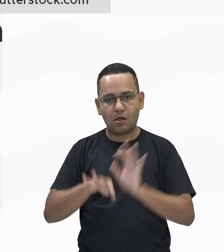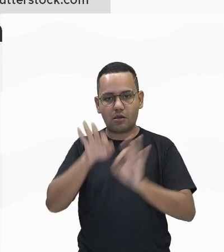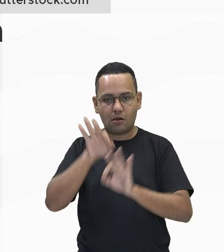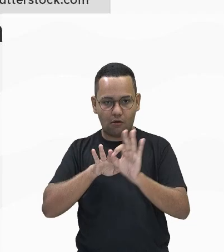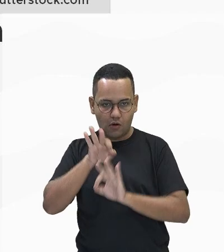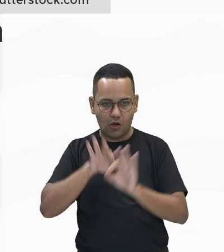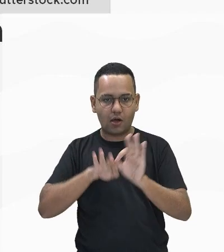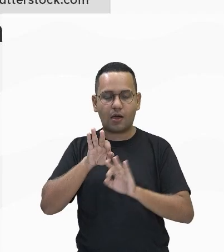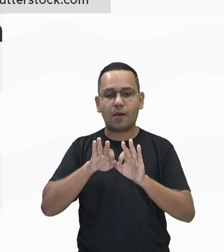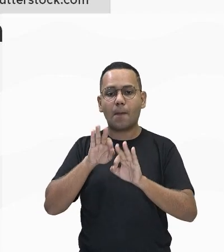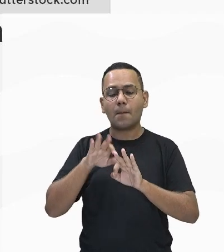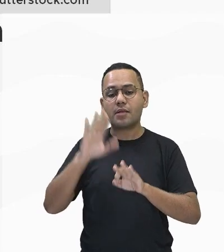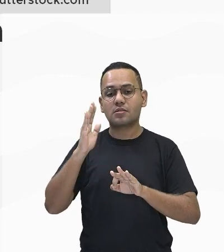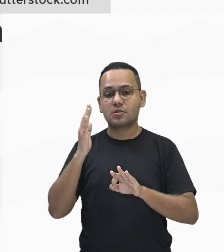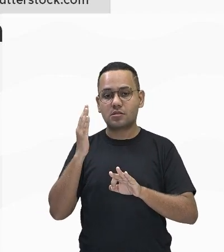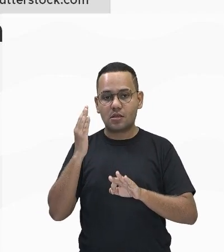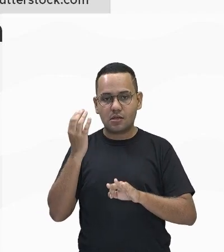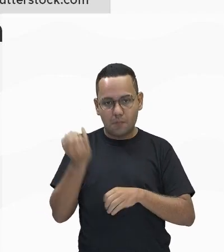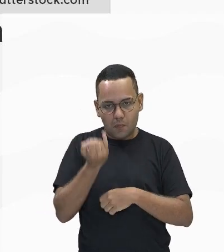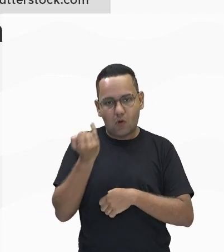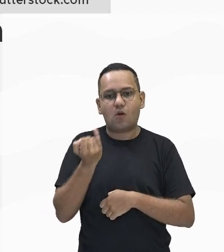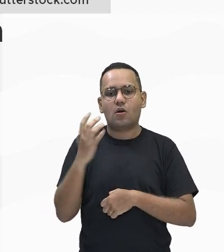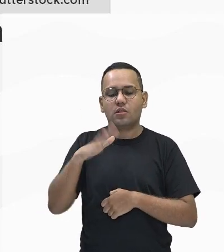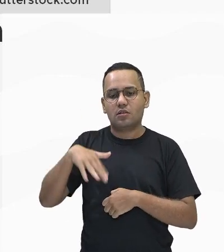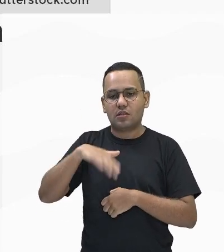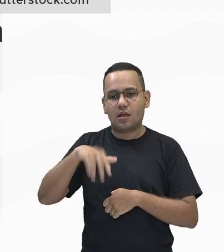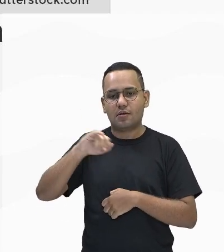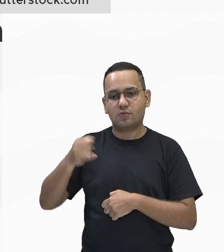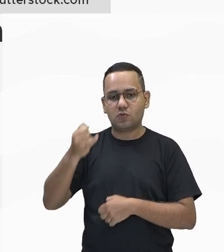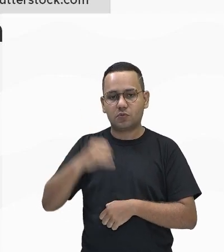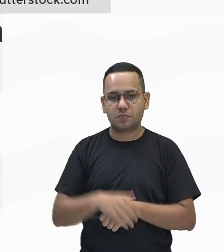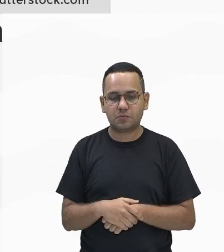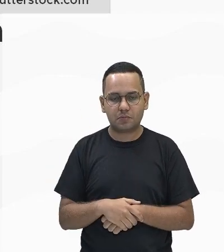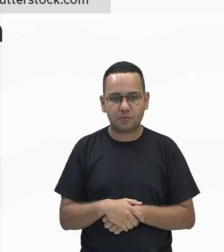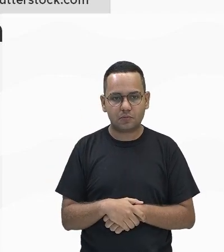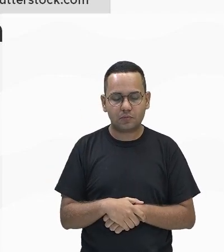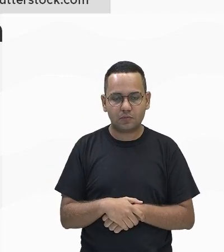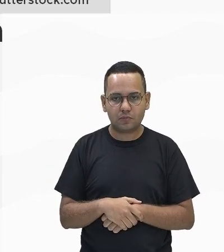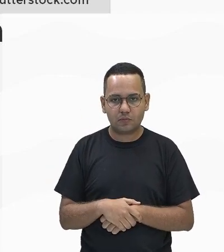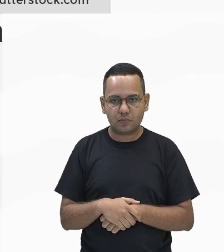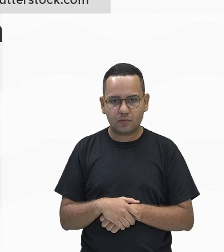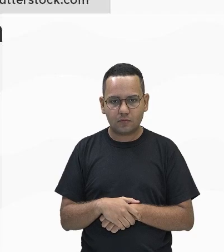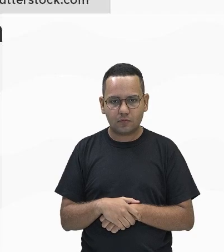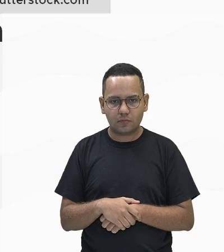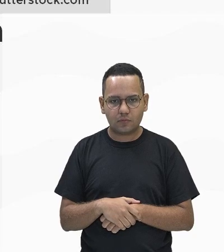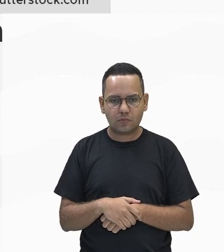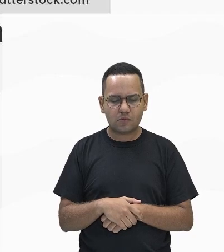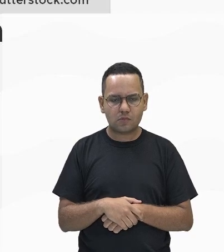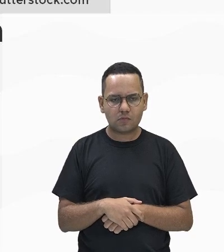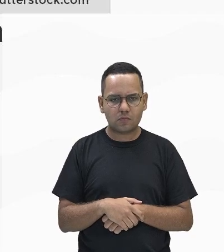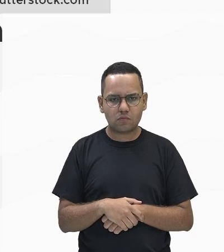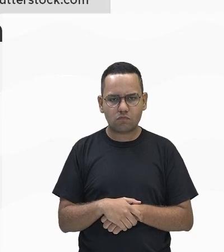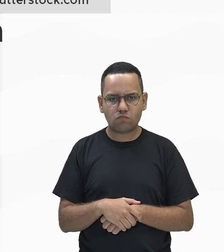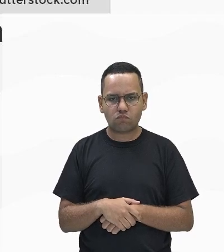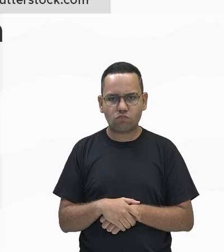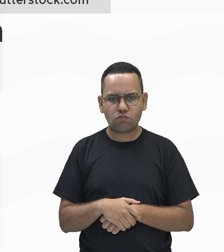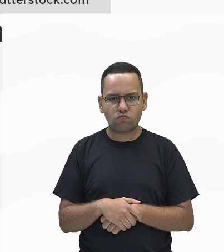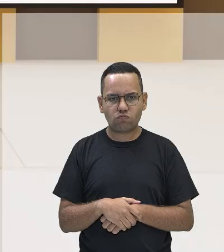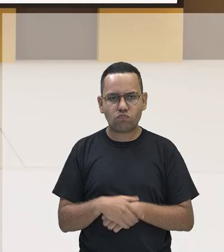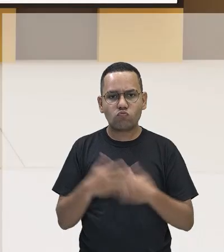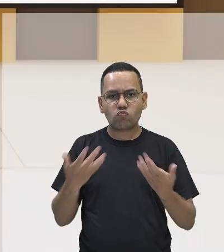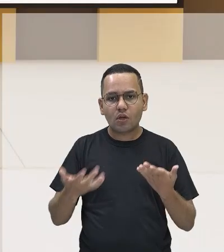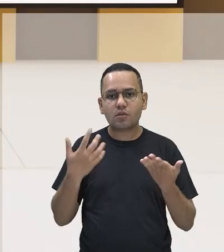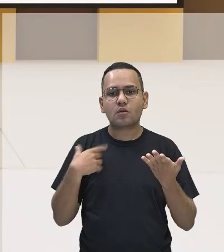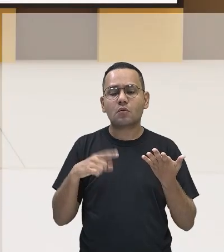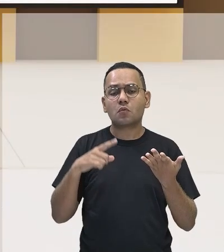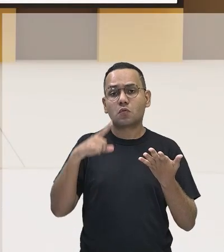juros, tá bom? Então, vamos lá, né, Thiago? Como é que a gente vai iniciar essa lista? Quais são os vilões dos juros